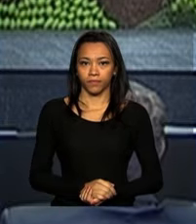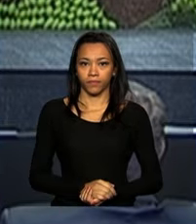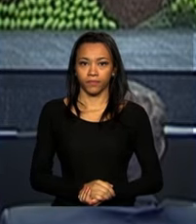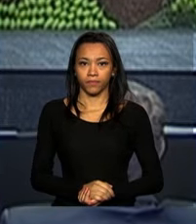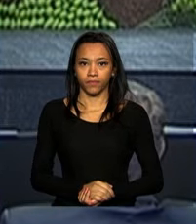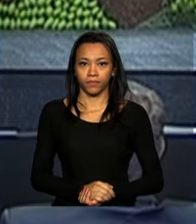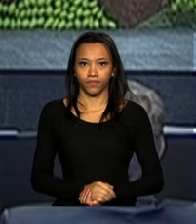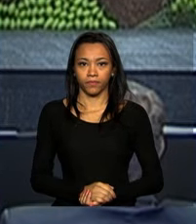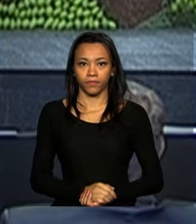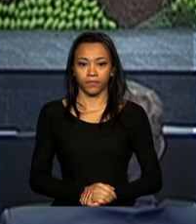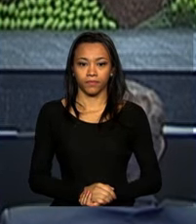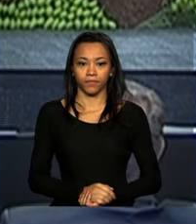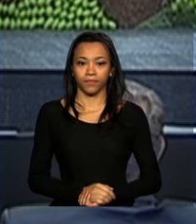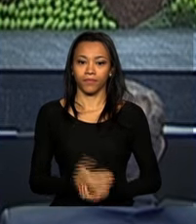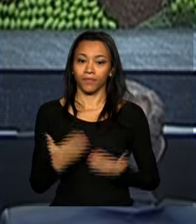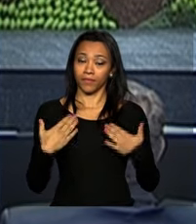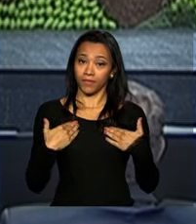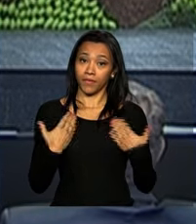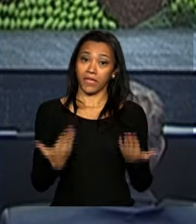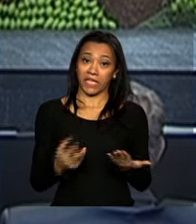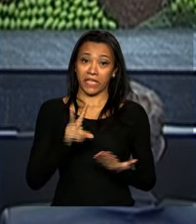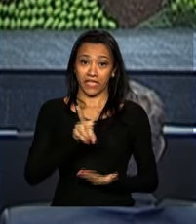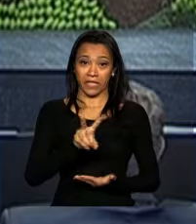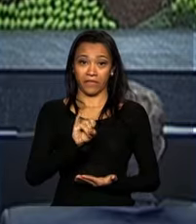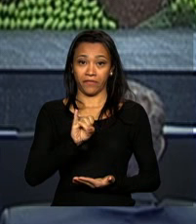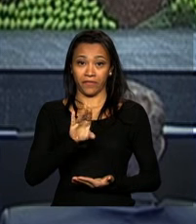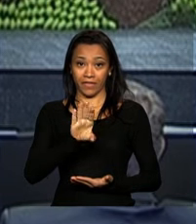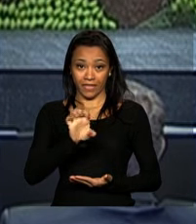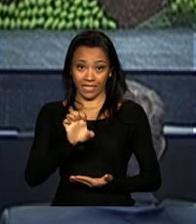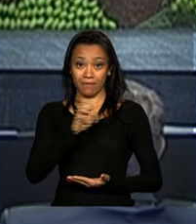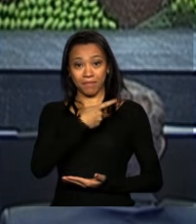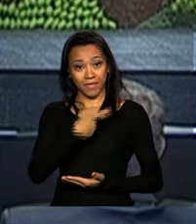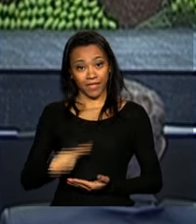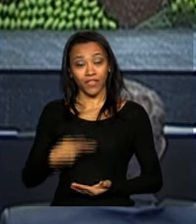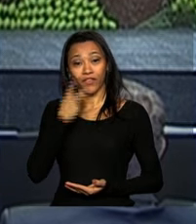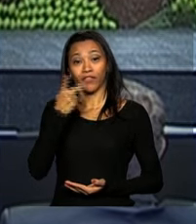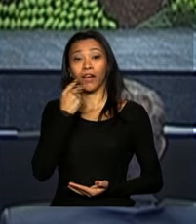A vantagem de ser vice-presidente, Patrúcio, é que fala duas vezes.